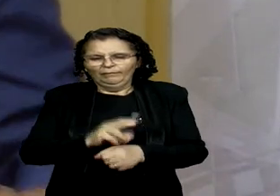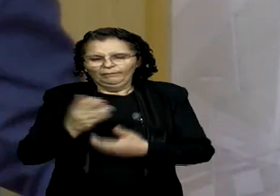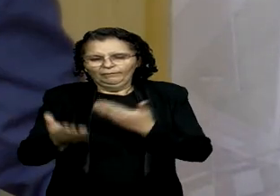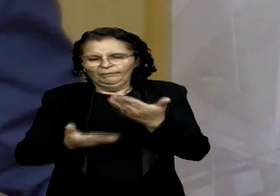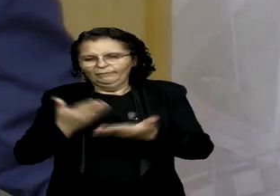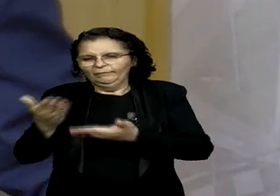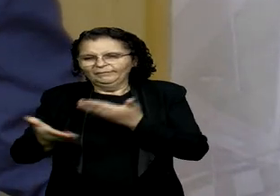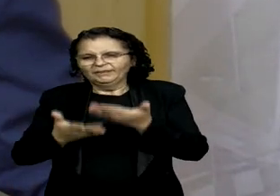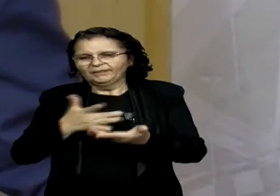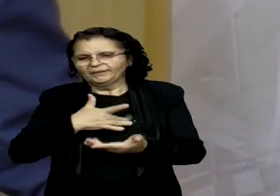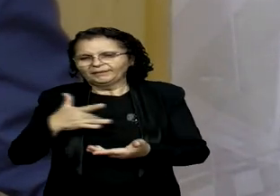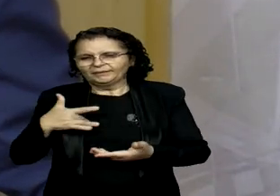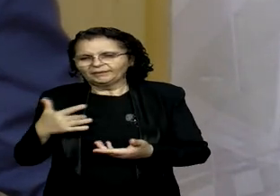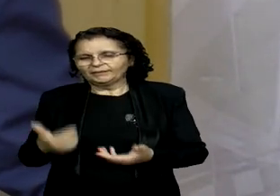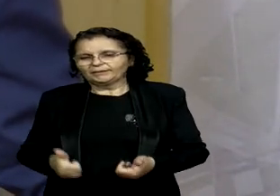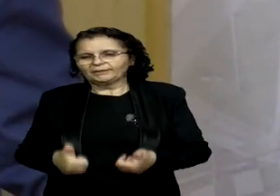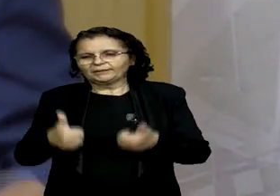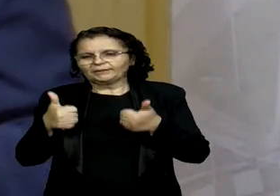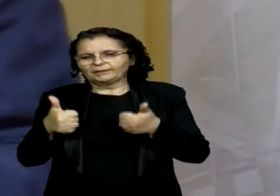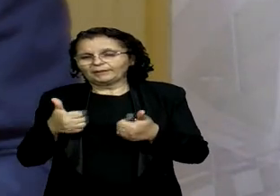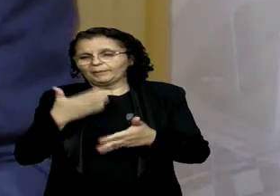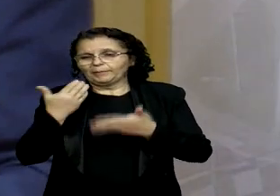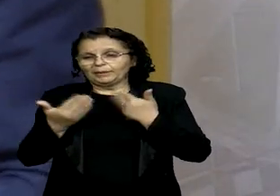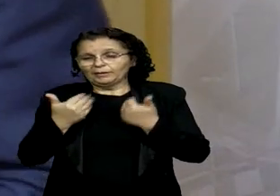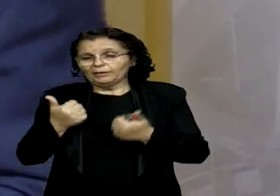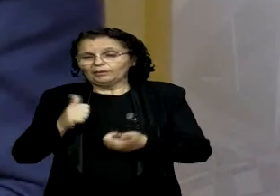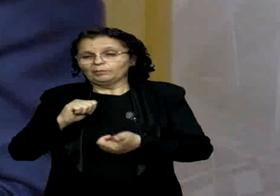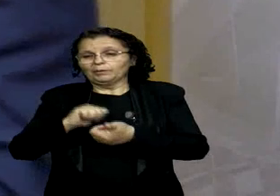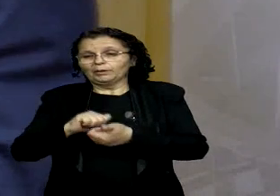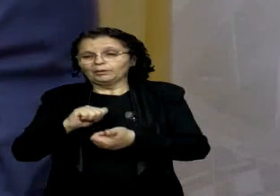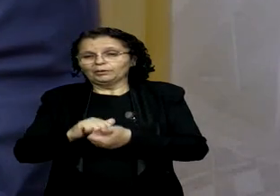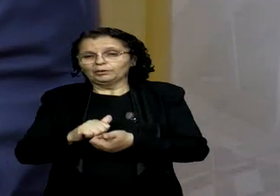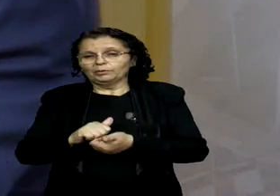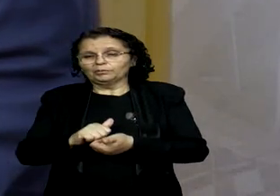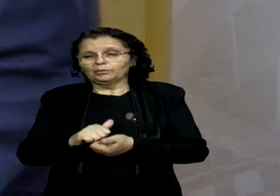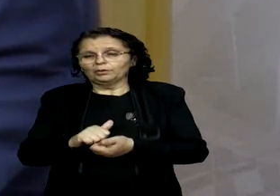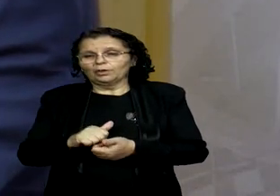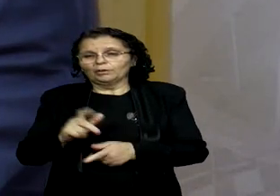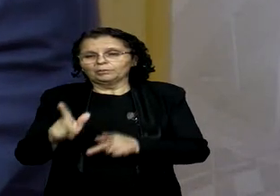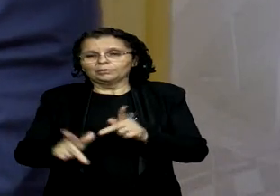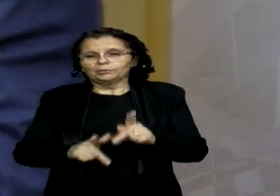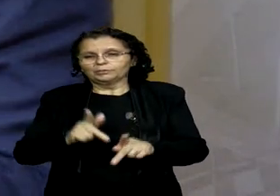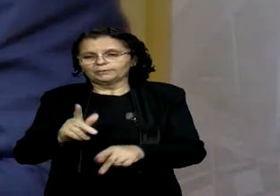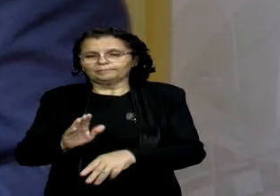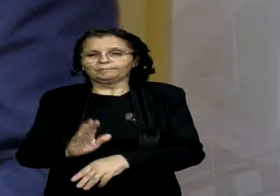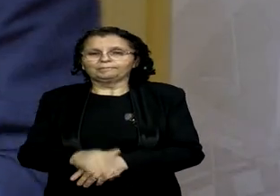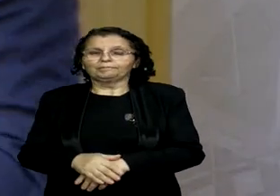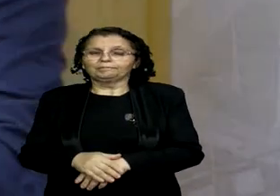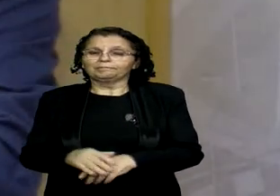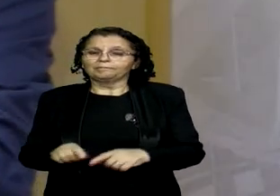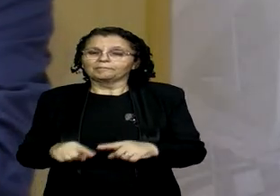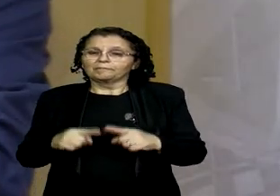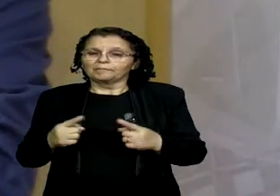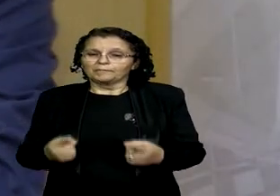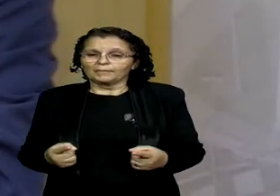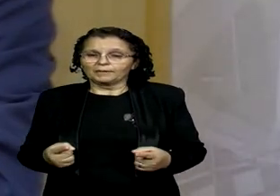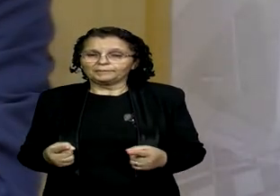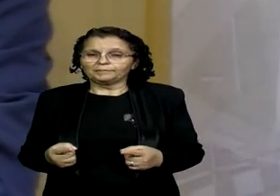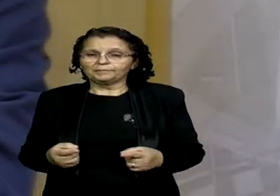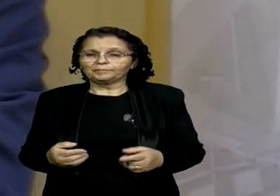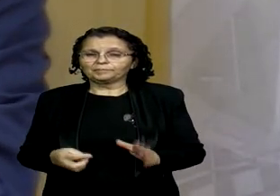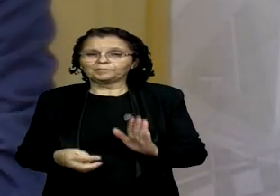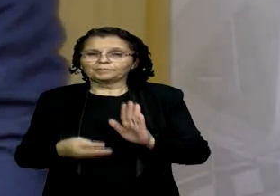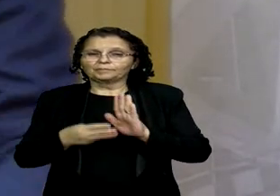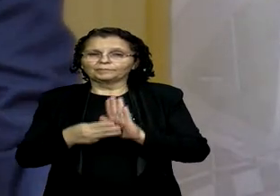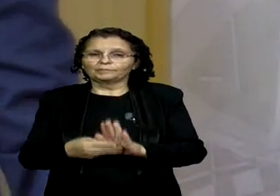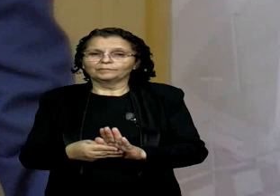que a nossa saúde possa alcançar com qualidade o maior número de munícipes da nossa cidade. Mas aqui essa